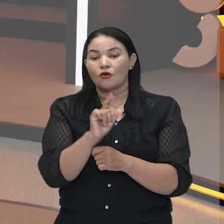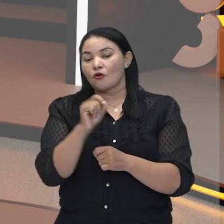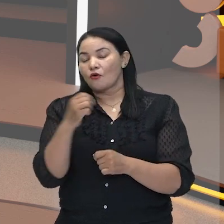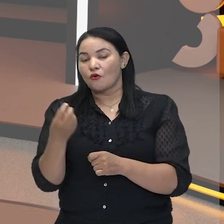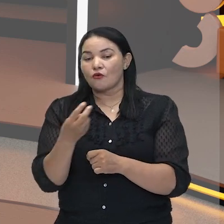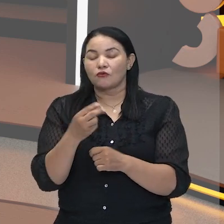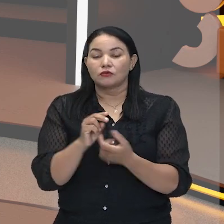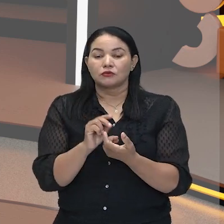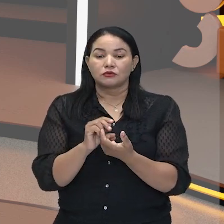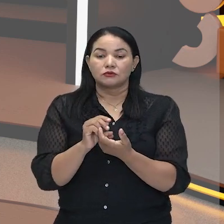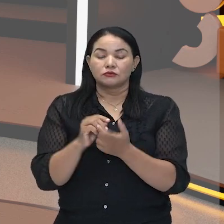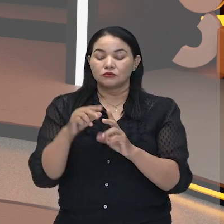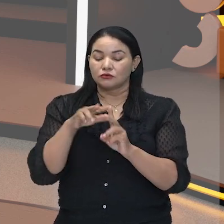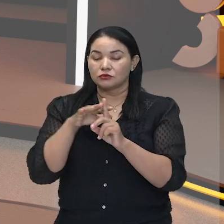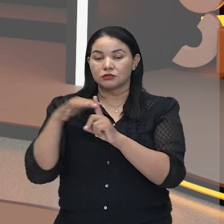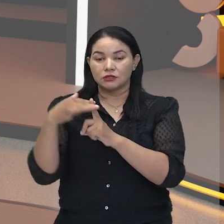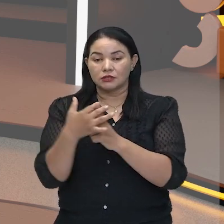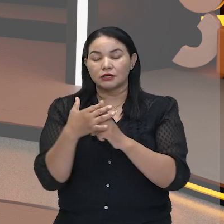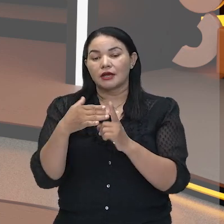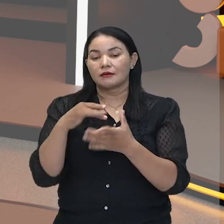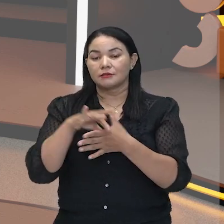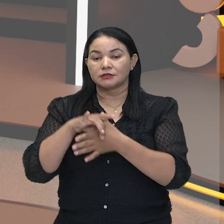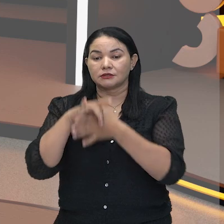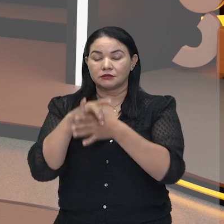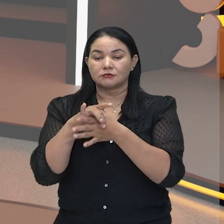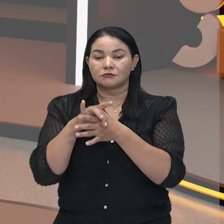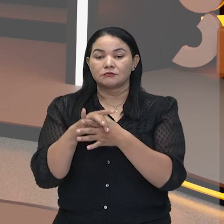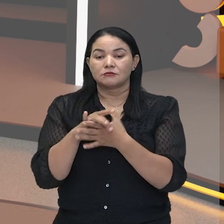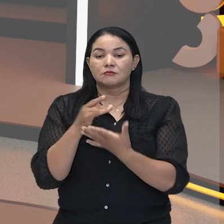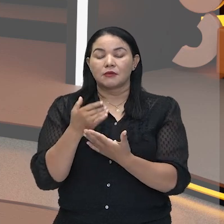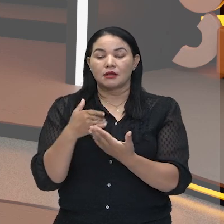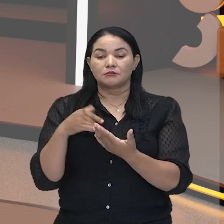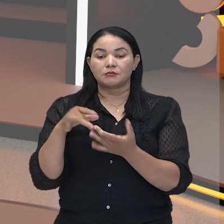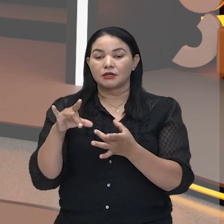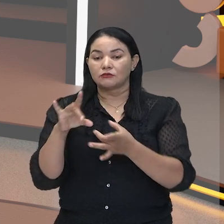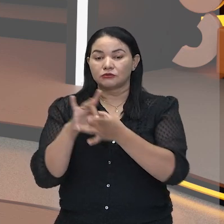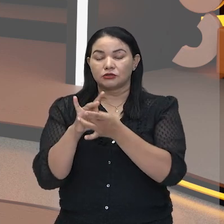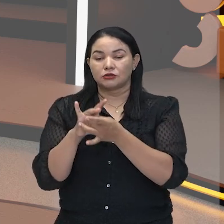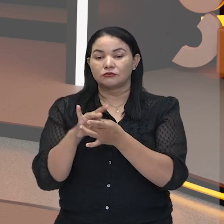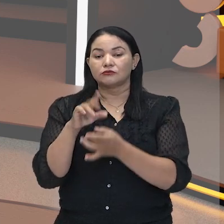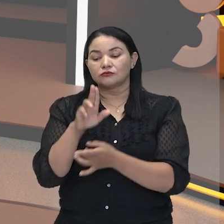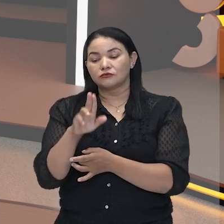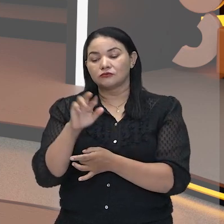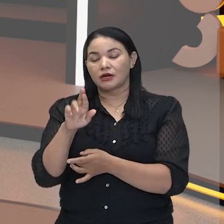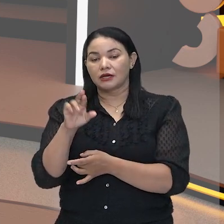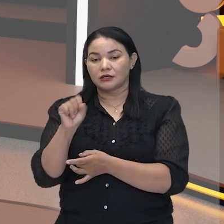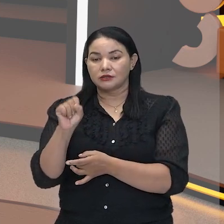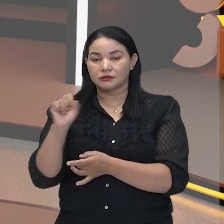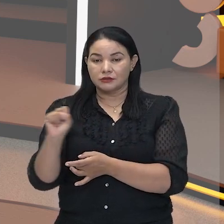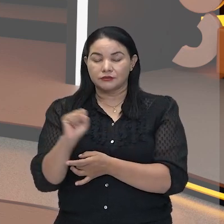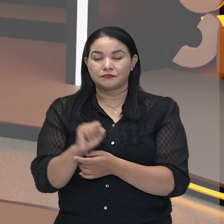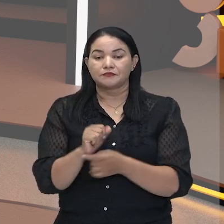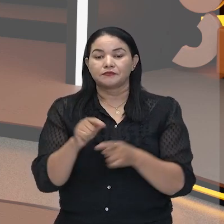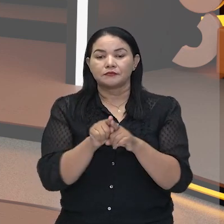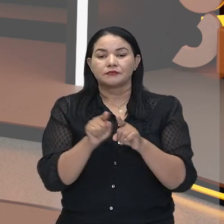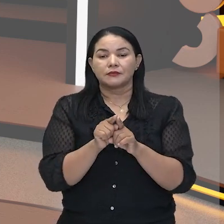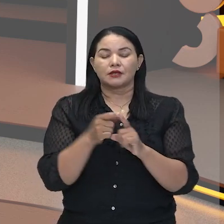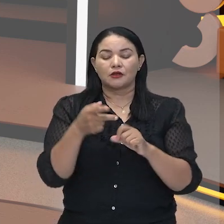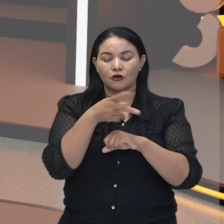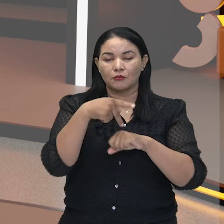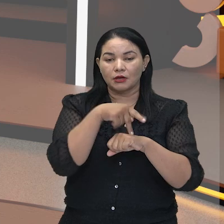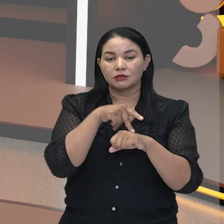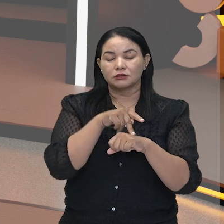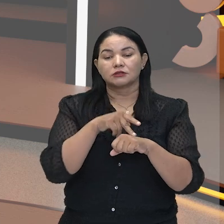socialismo, representado pela então União Soviética. E, como a gente já colocou, a professora já falou, não só os países